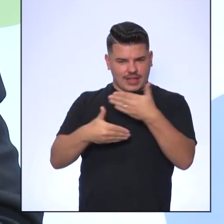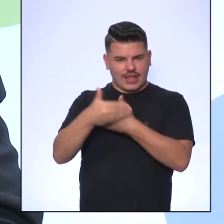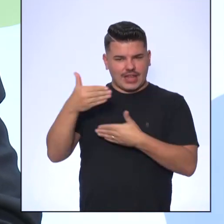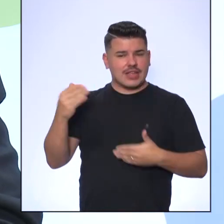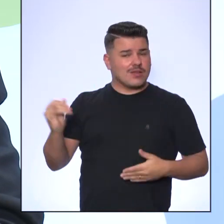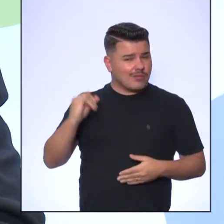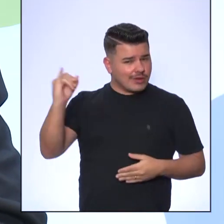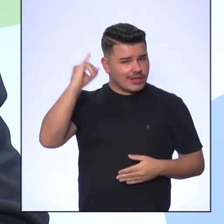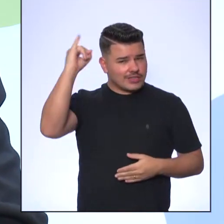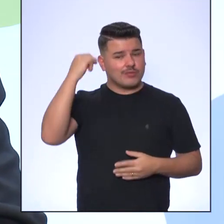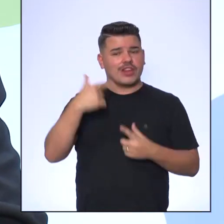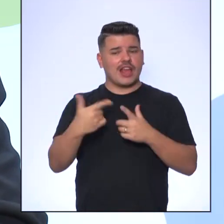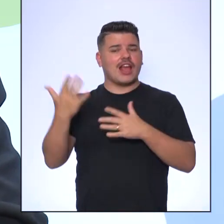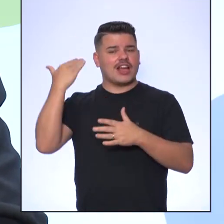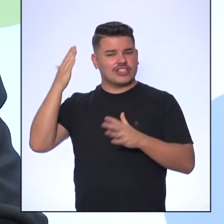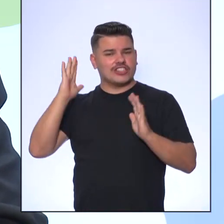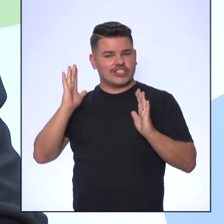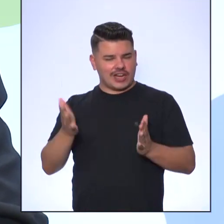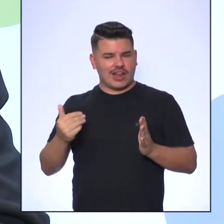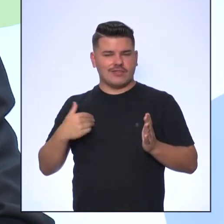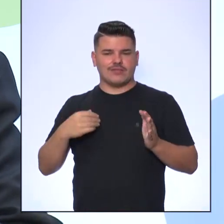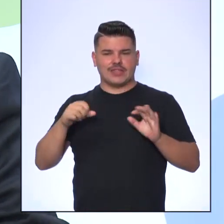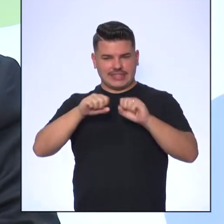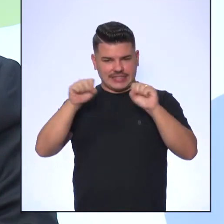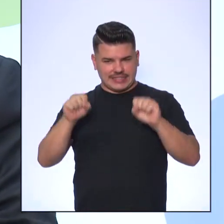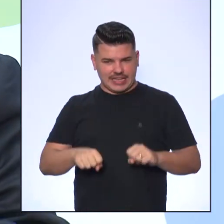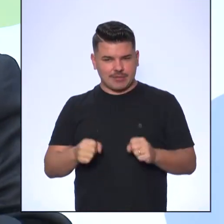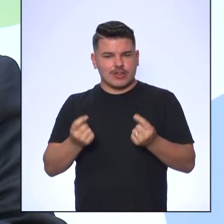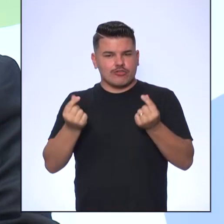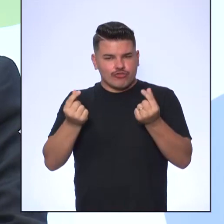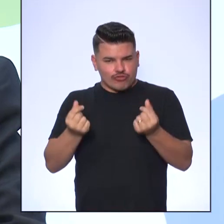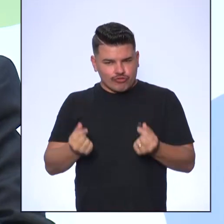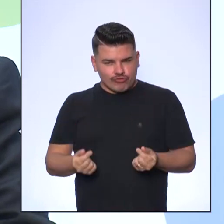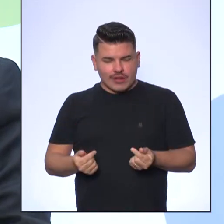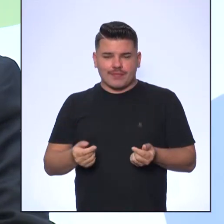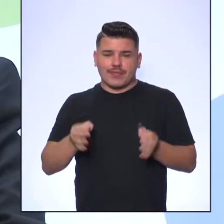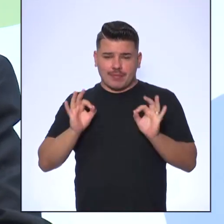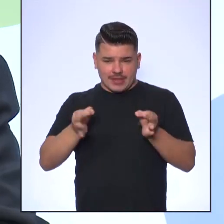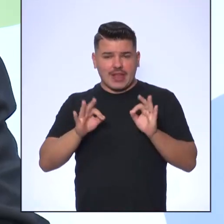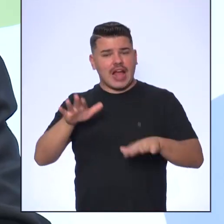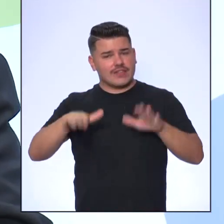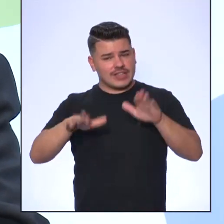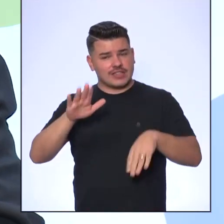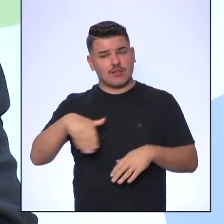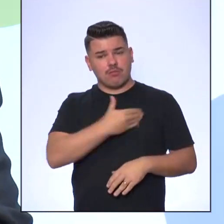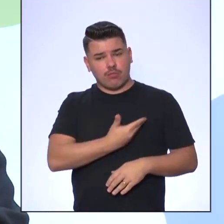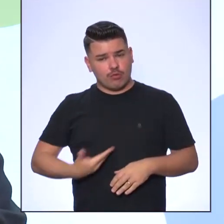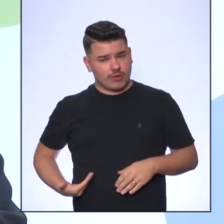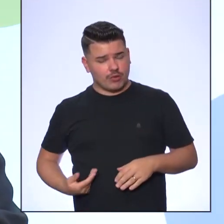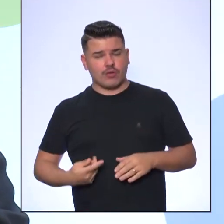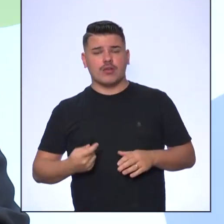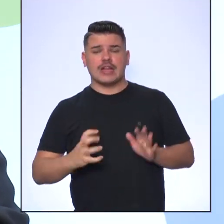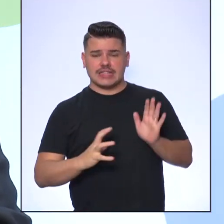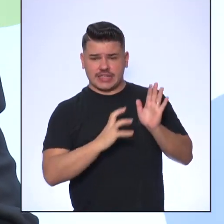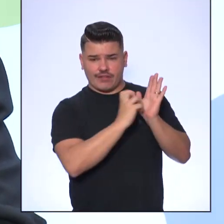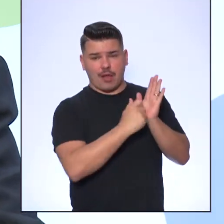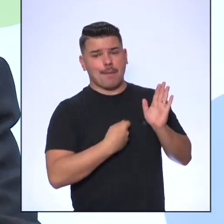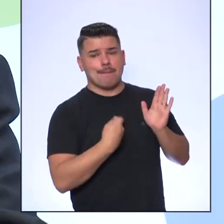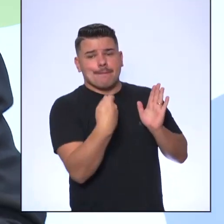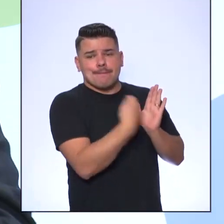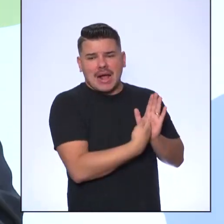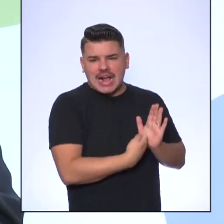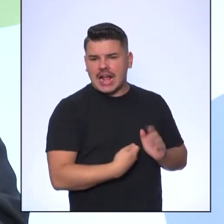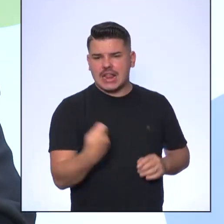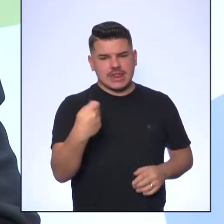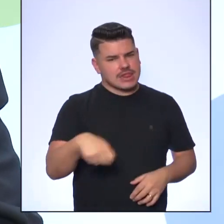importante, porque está tendo uma correção no sistema. Realmente, aluno de escola pública não precisa pagar a taxa,